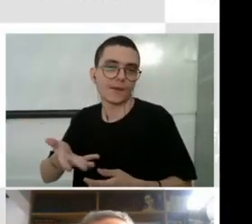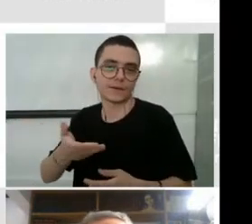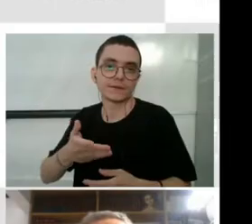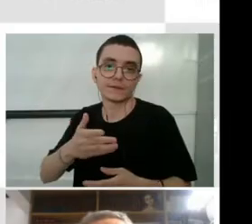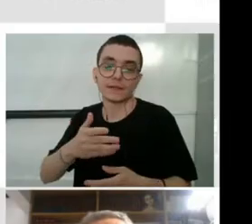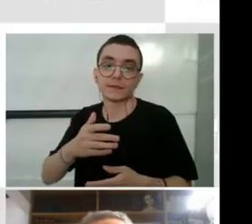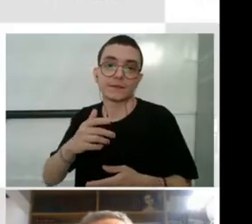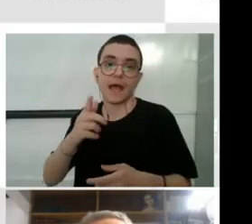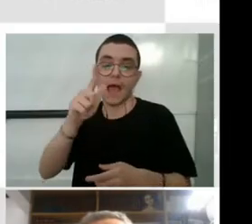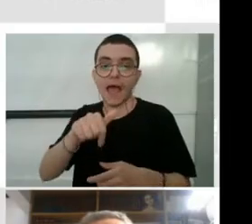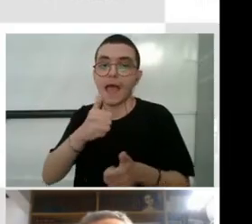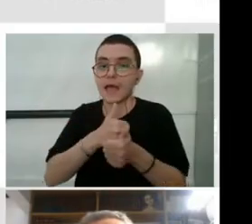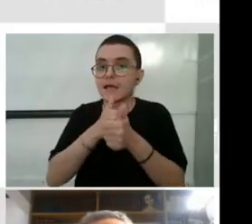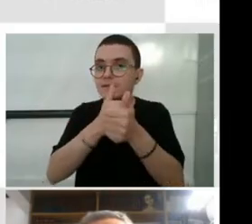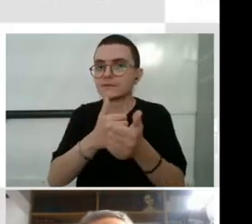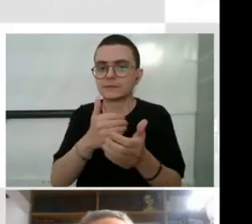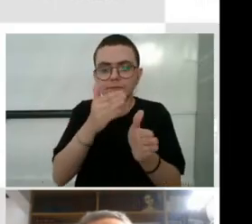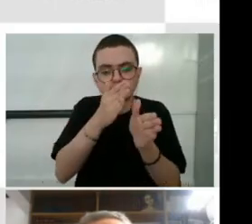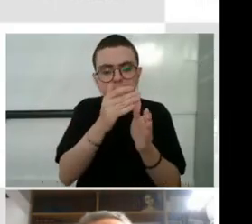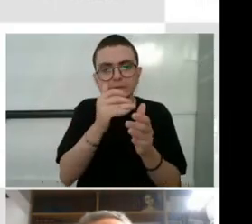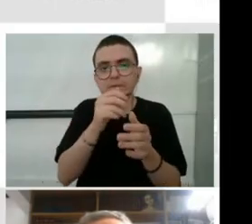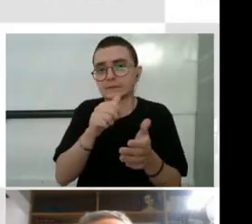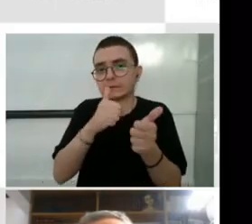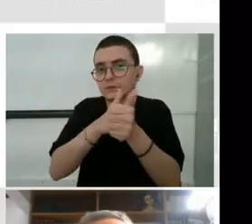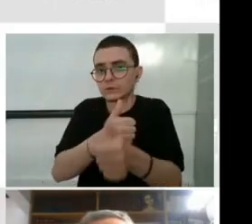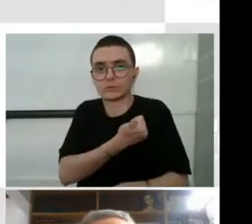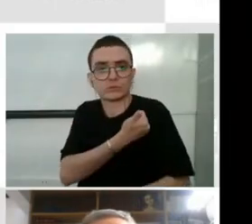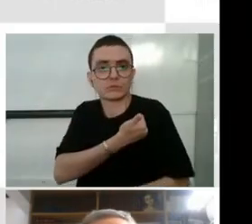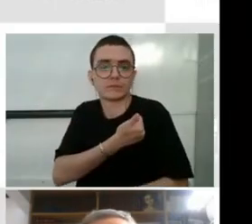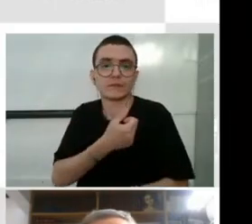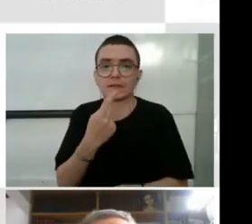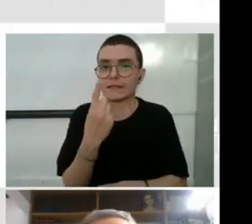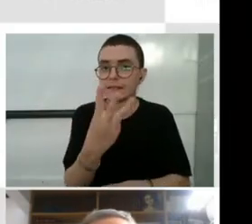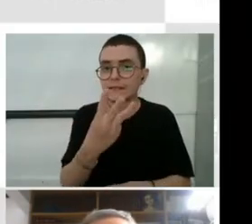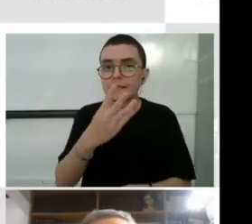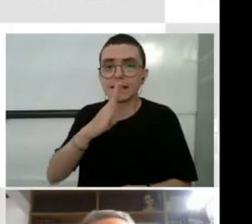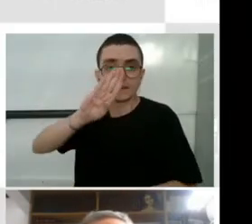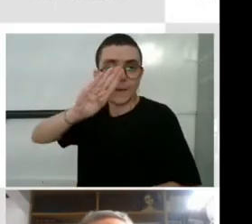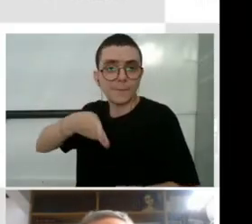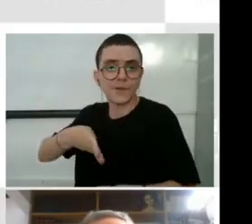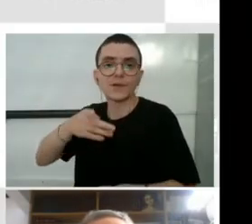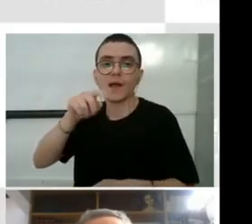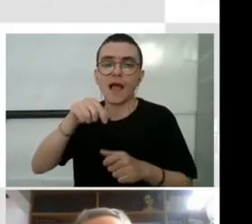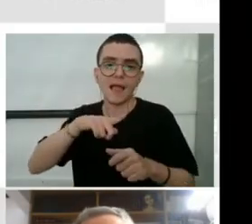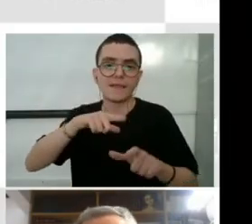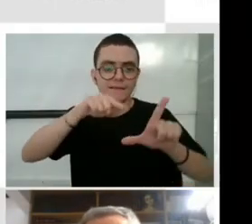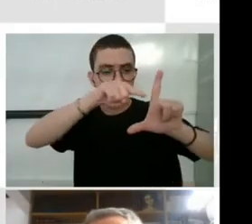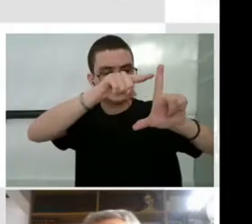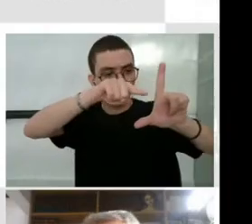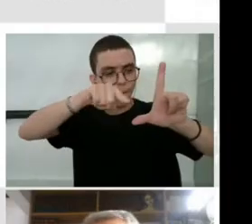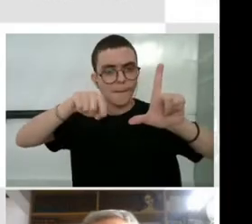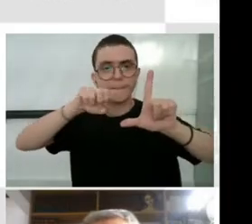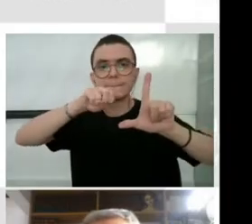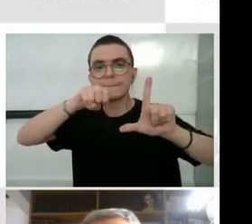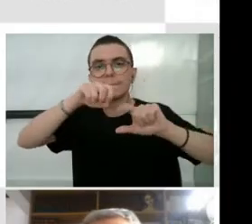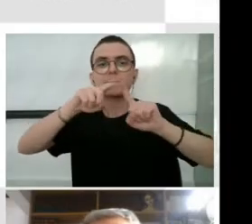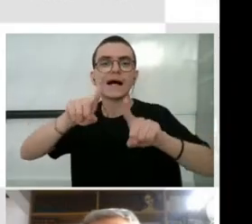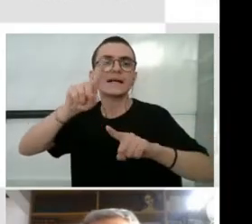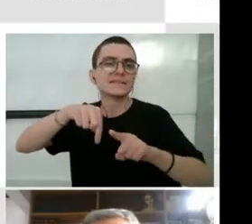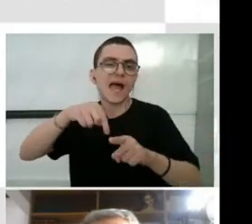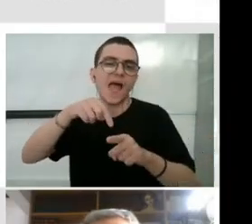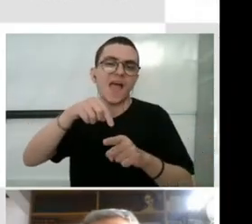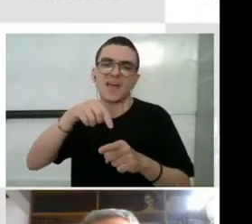temos hoje. Então, vocês podem perceber que haveria efetivamente uma queda, mas é uma queda de menos da metade daquilo que nós consumimos